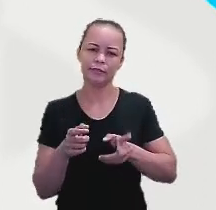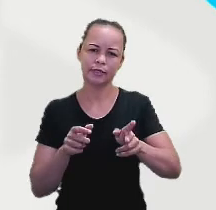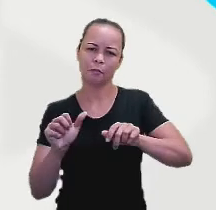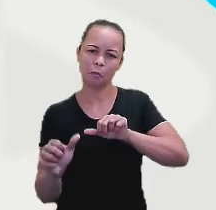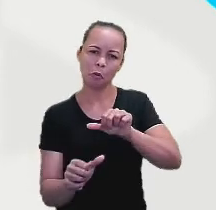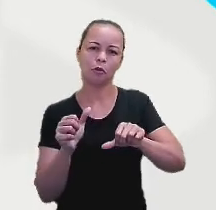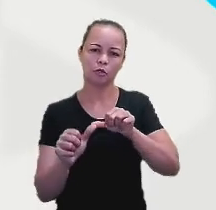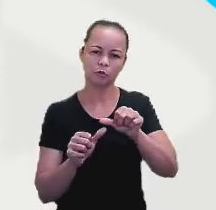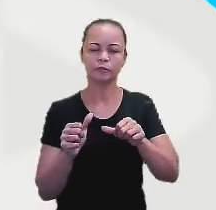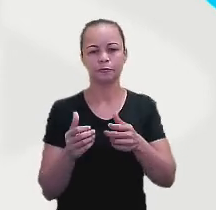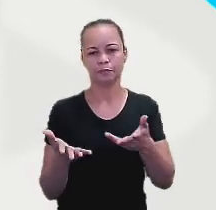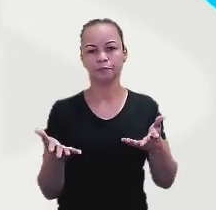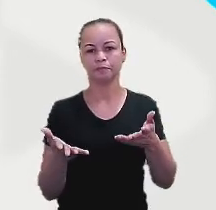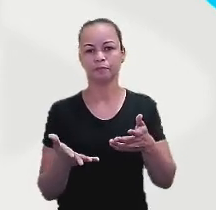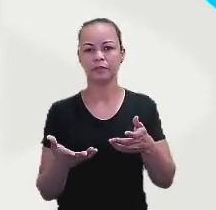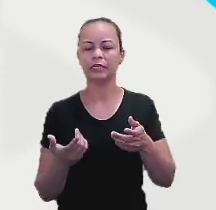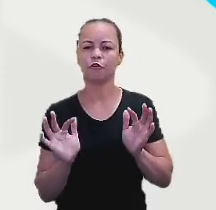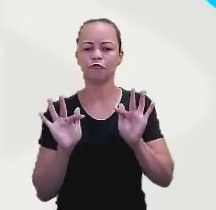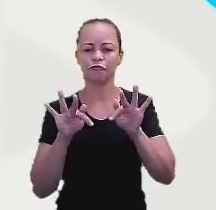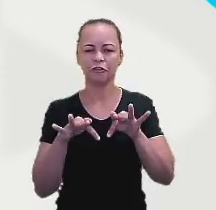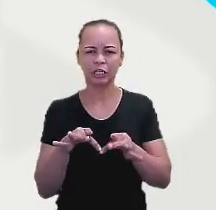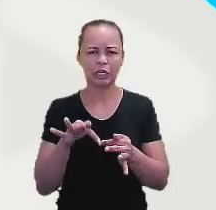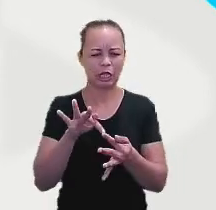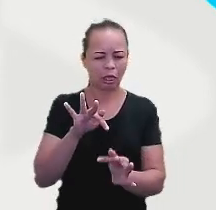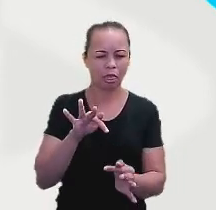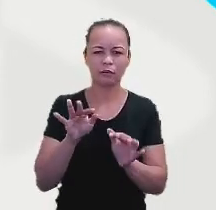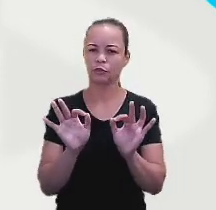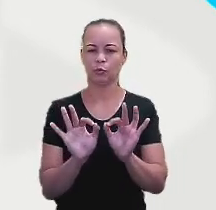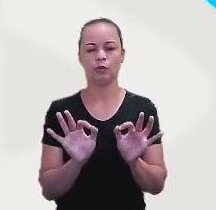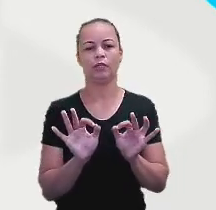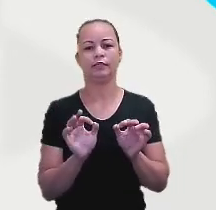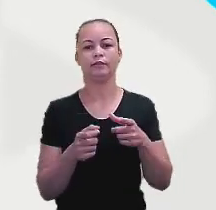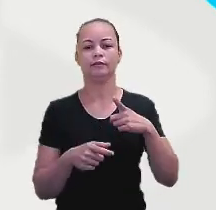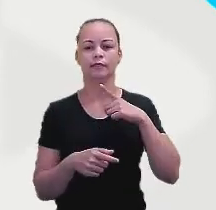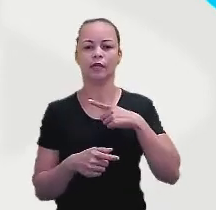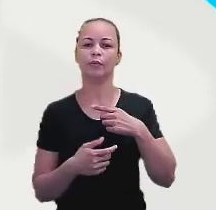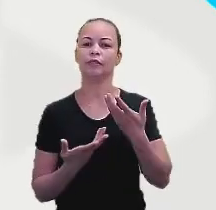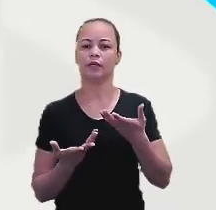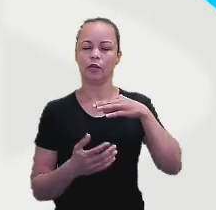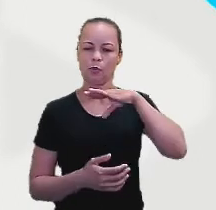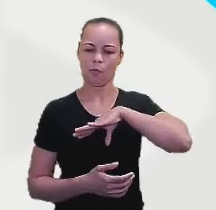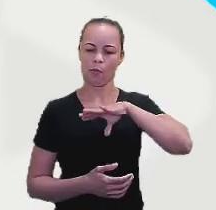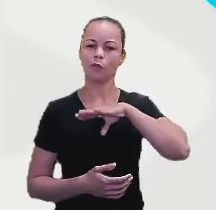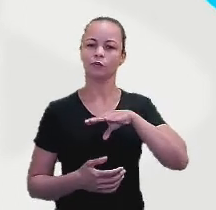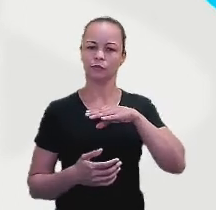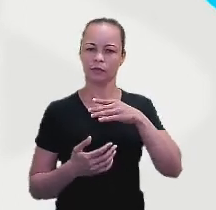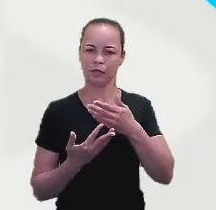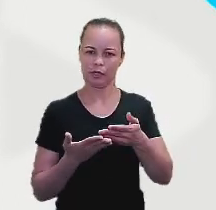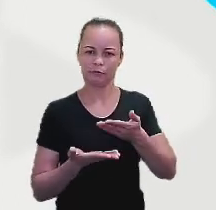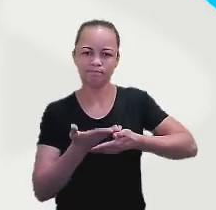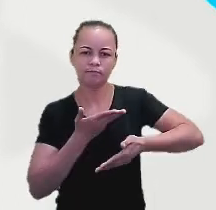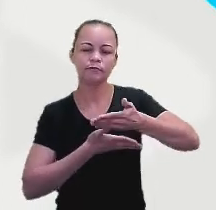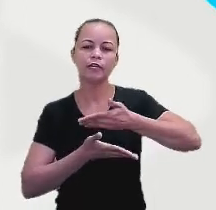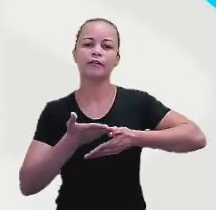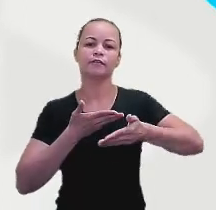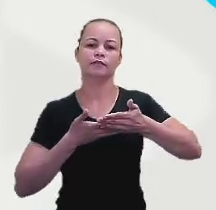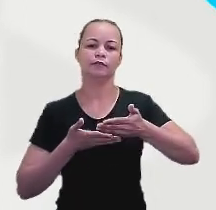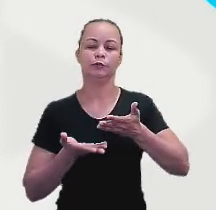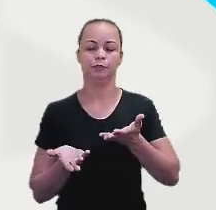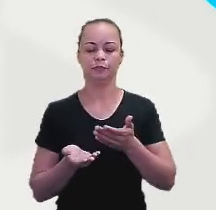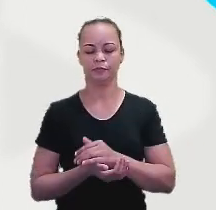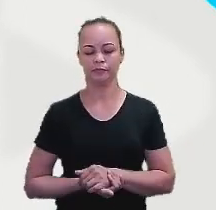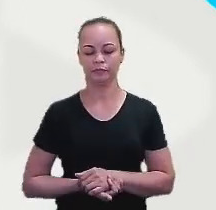Então, é um dicionário de crescimento infinito, sempre em interação com a língua portuguesa. Então, nesse site